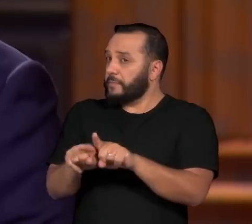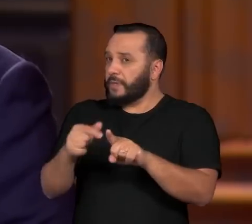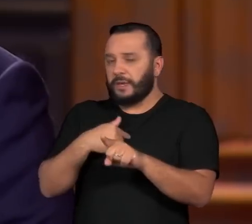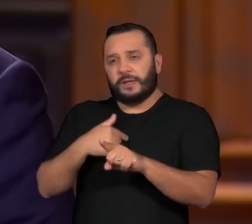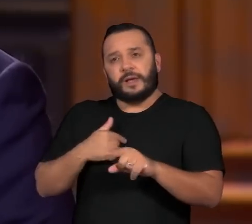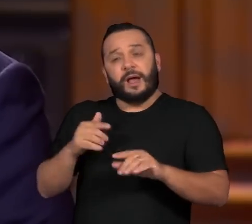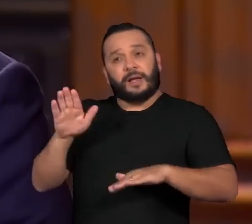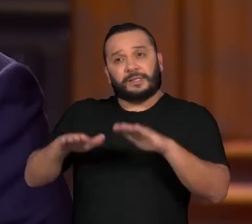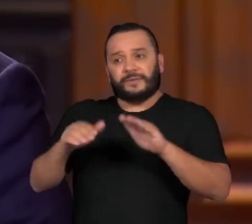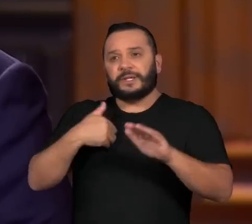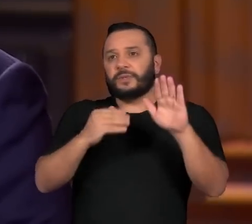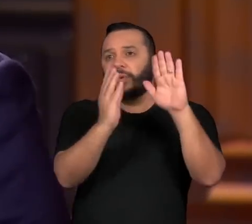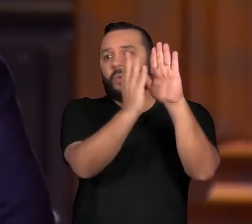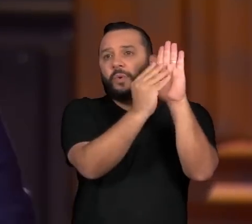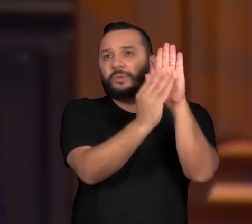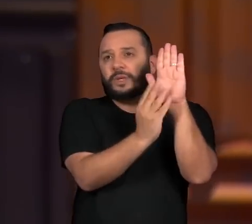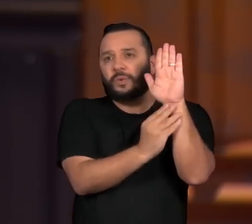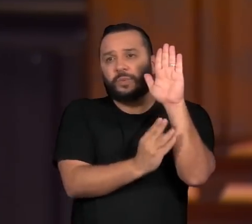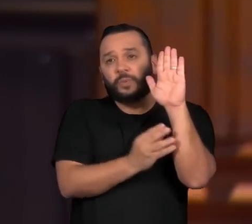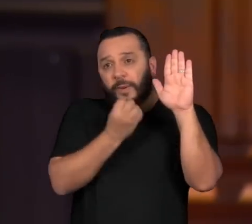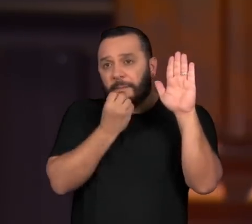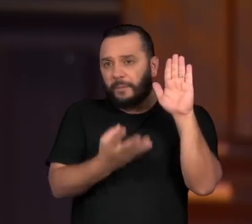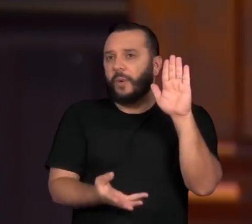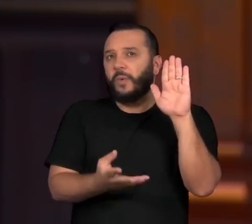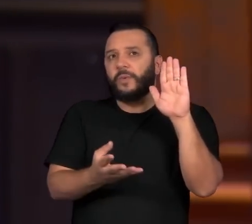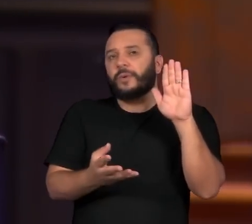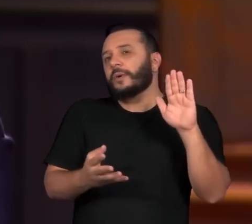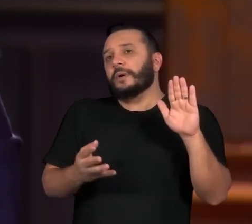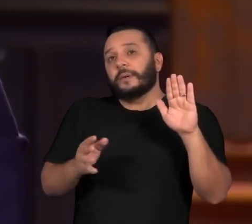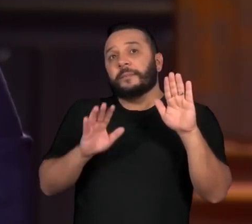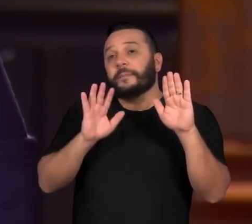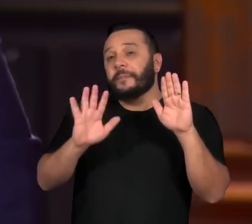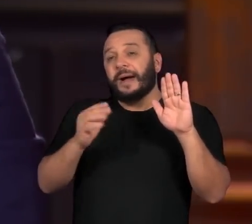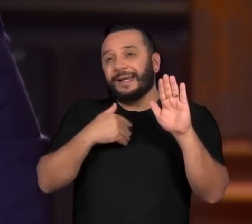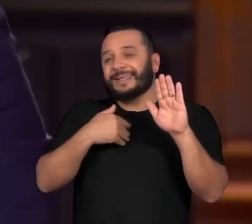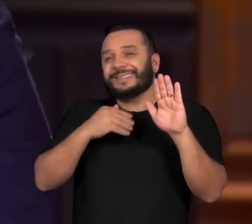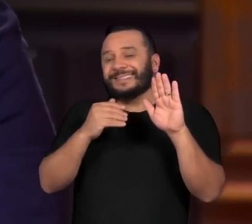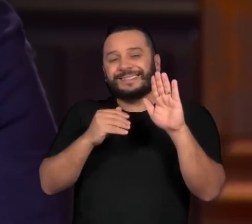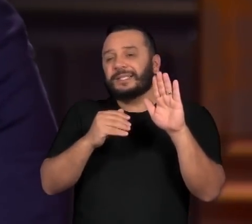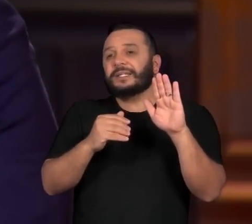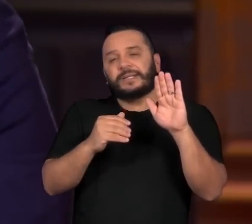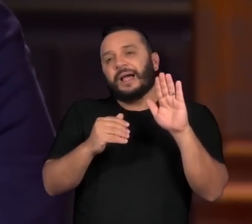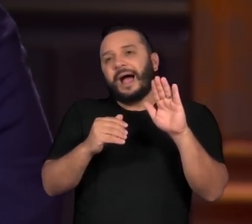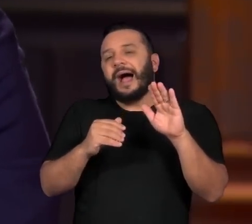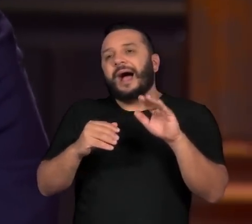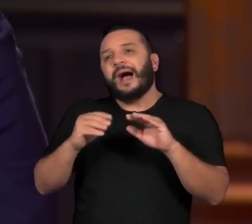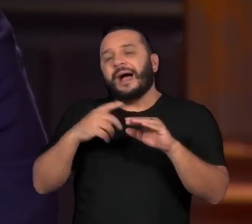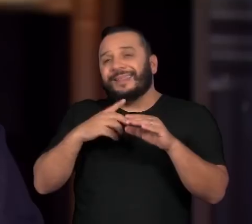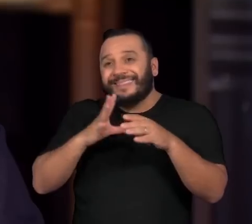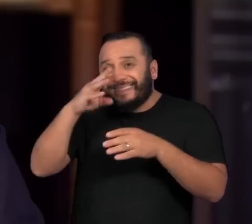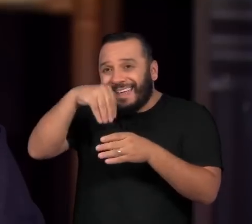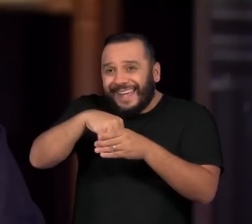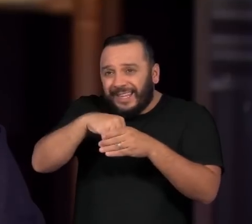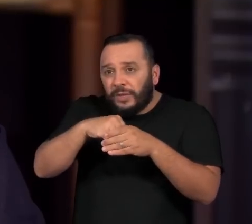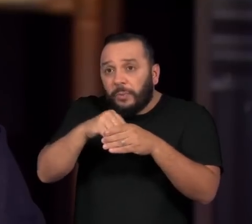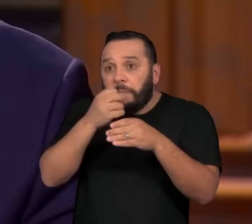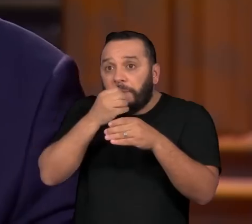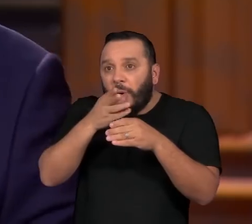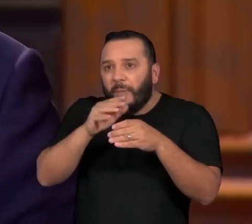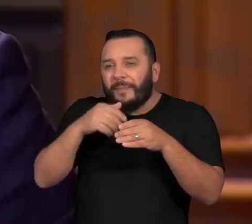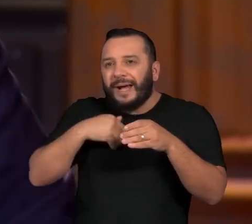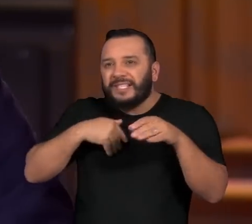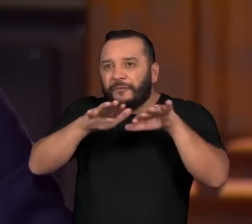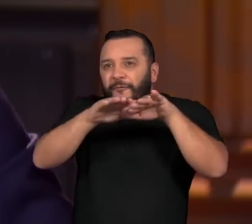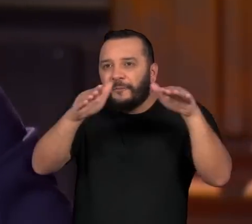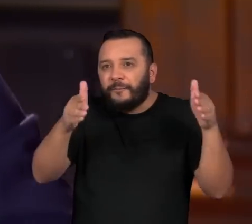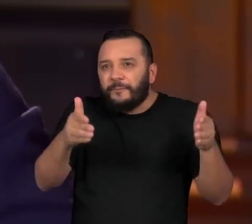o conteúdo é bom. O presente é bom. Se você erra na embalagem, você está desmerecendo o conteúdo. Estraga tudo. Então, eu